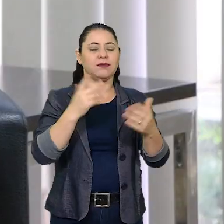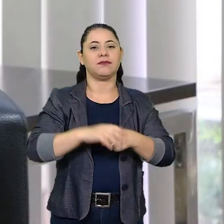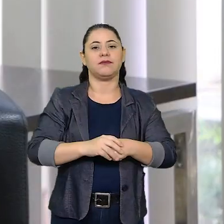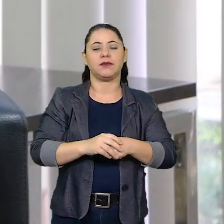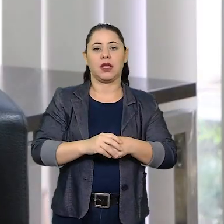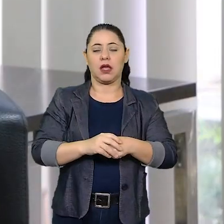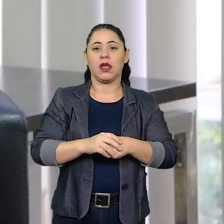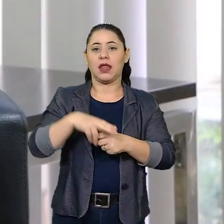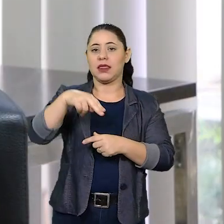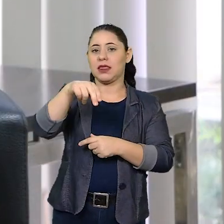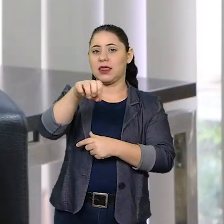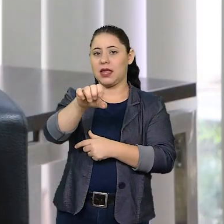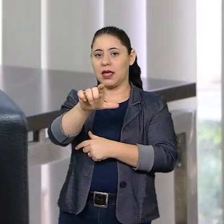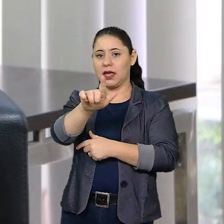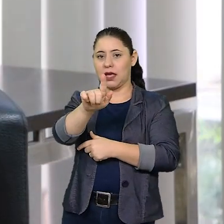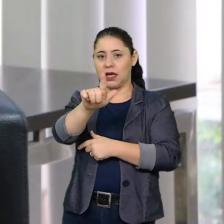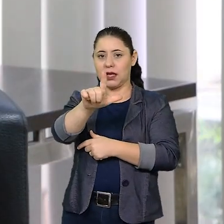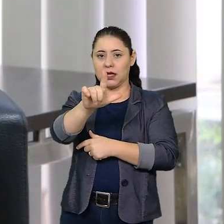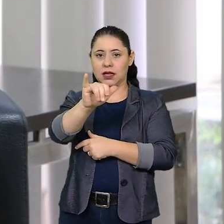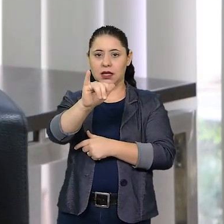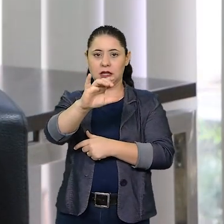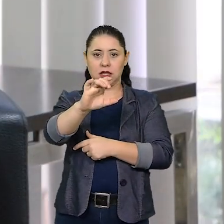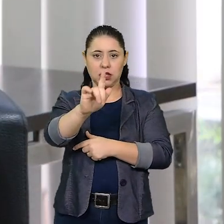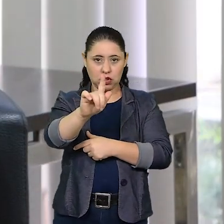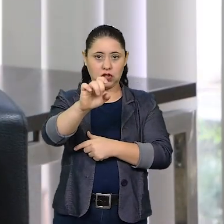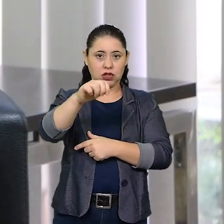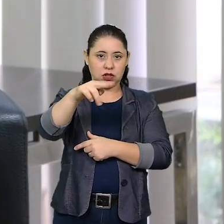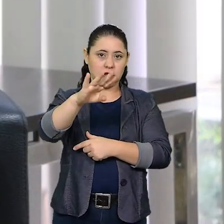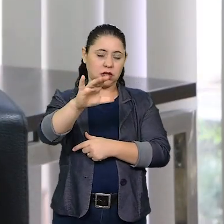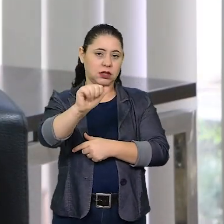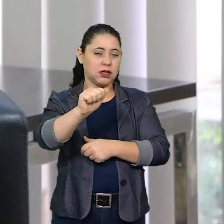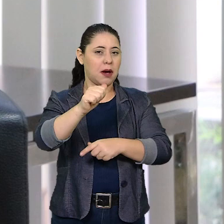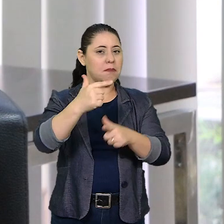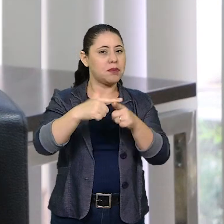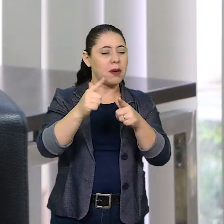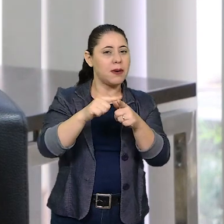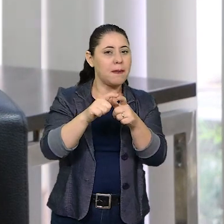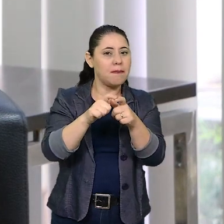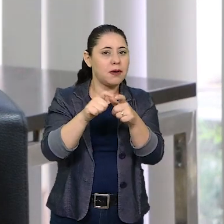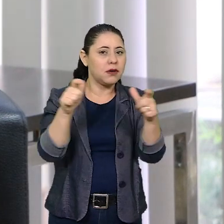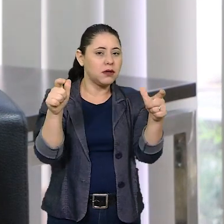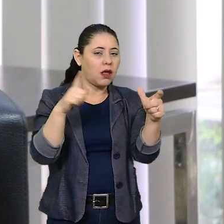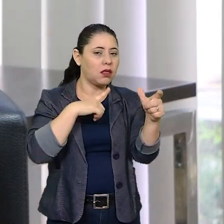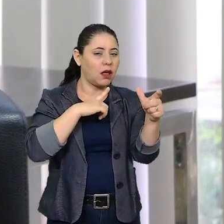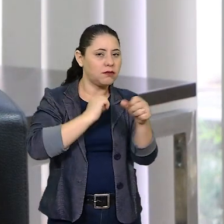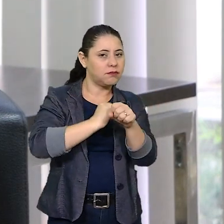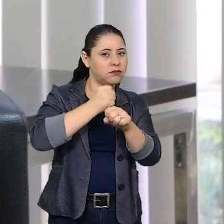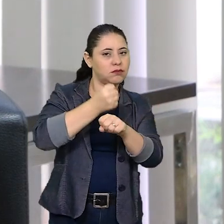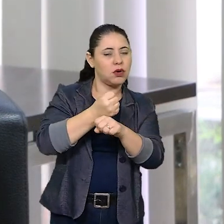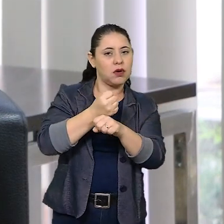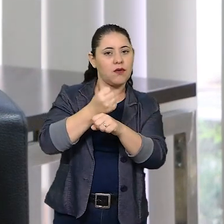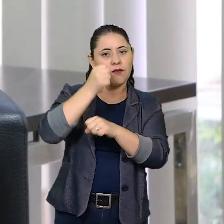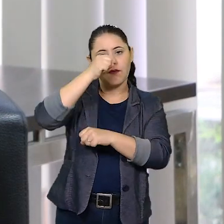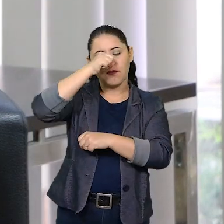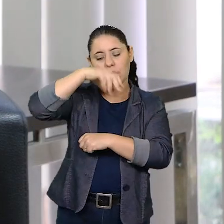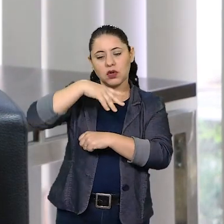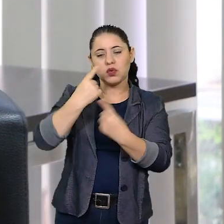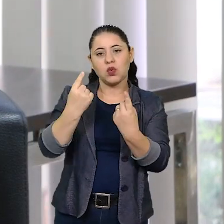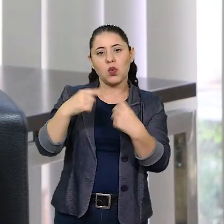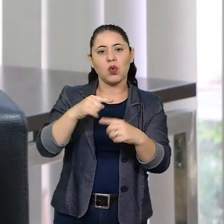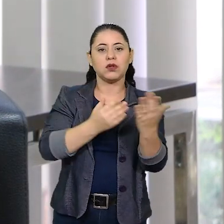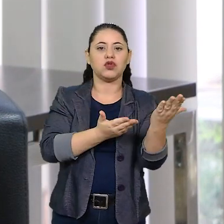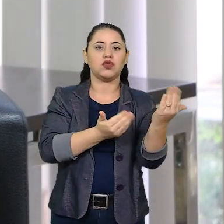negligência e os maus tratos são os maiores problemas que nós enfrentamos no combate à violência contra criança